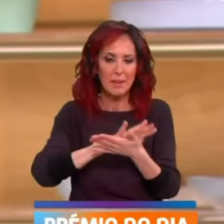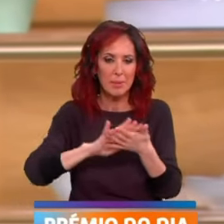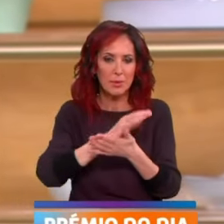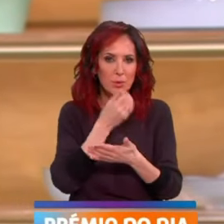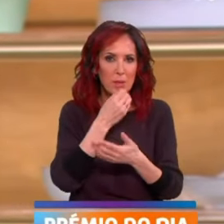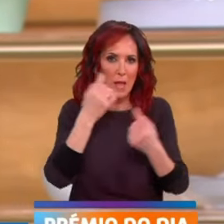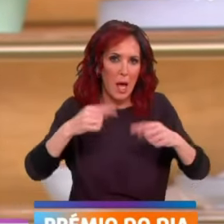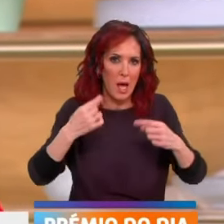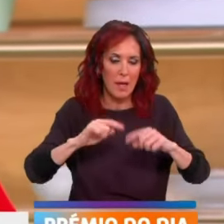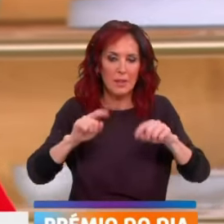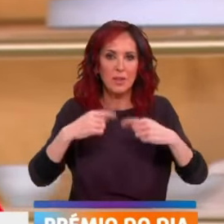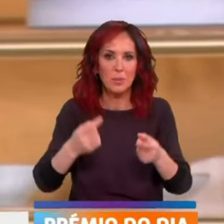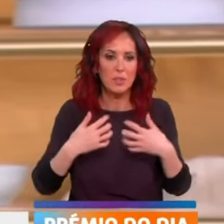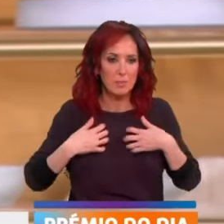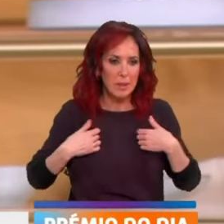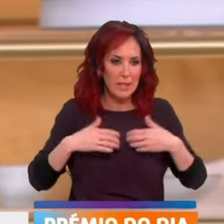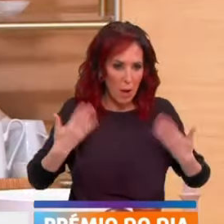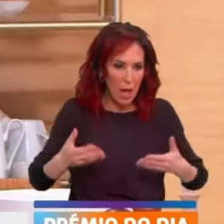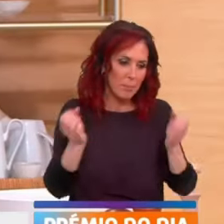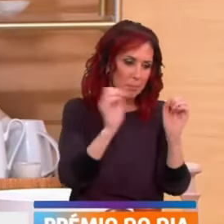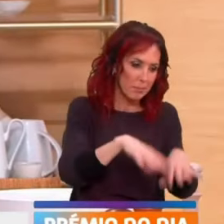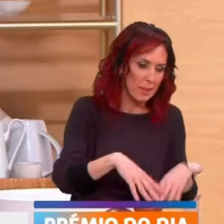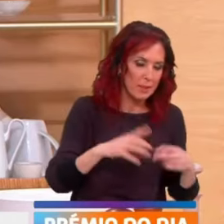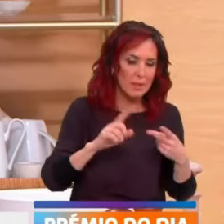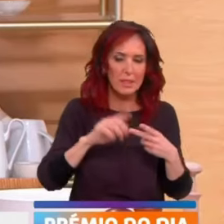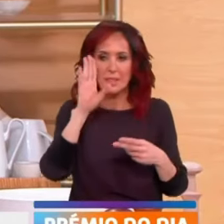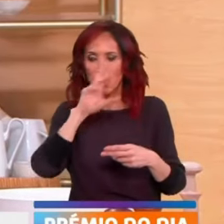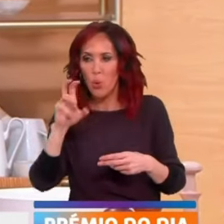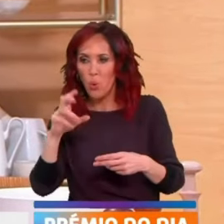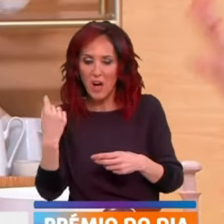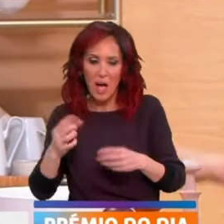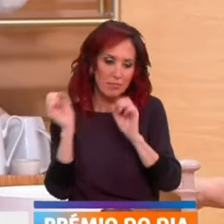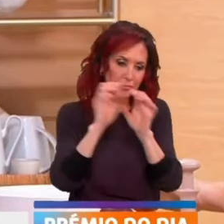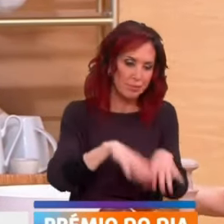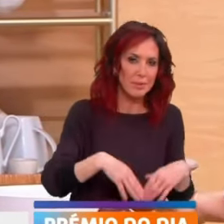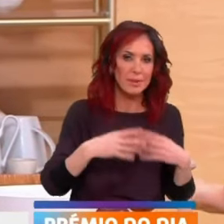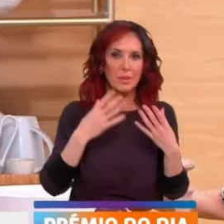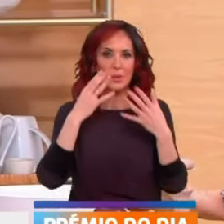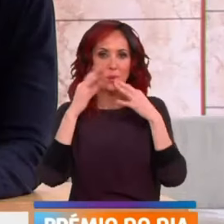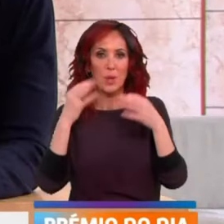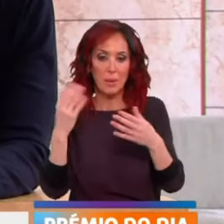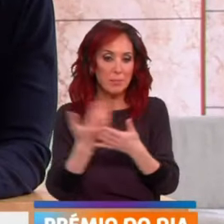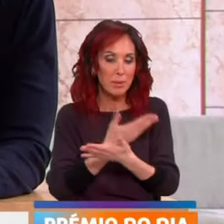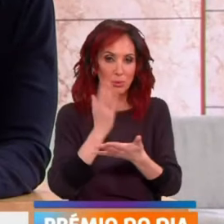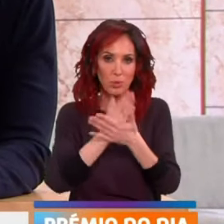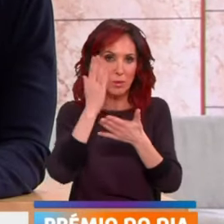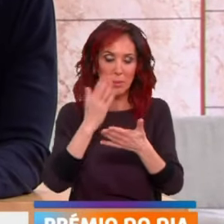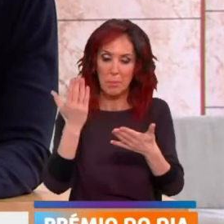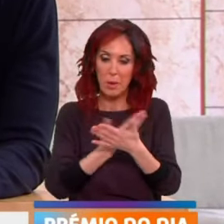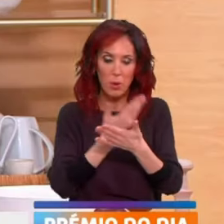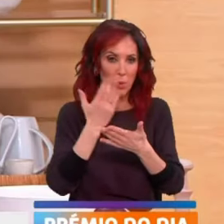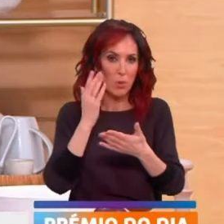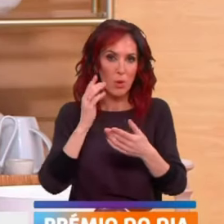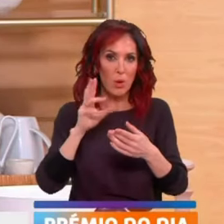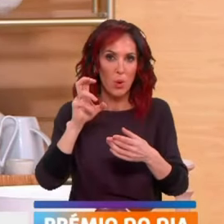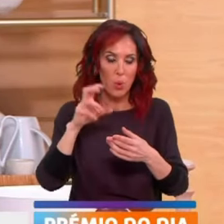comida e depois tens um bacalhau, metes um bacalhauzinho. Tens um ovinho, metes um ovinho. O normal no dia-a-dia era só o pãozinho com o normal é o pão, o